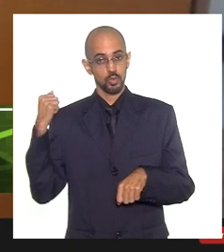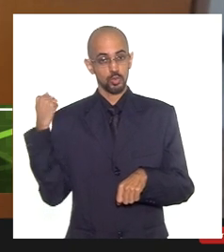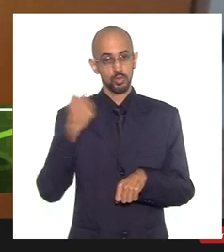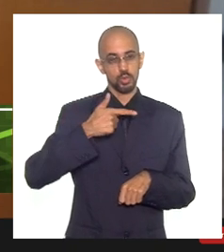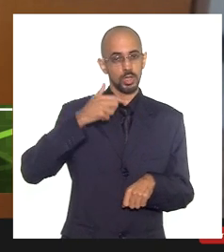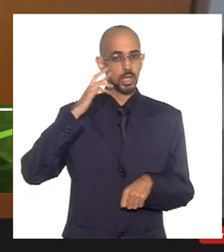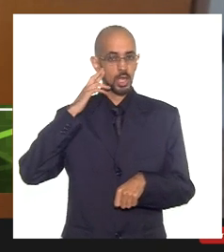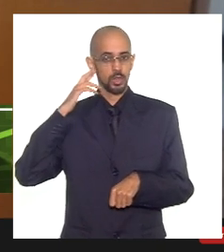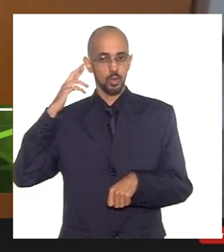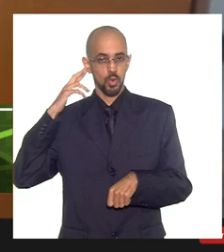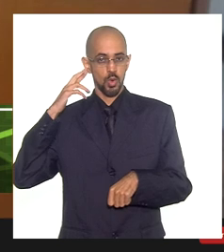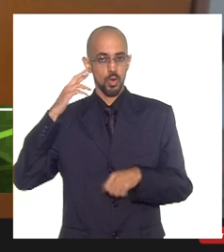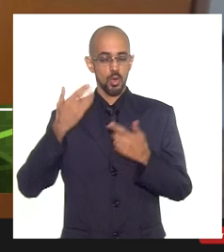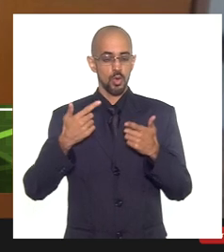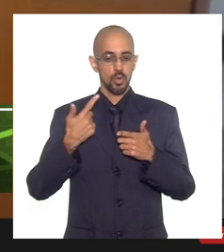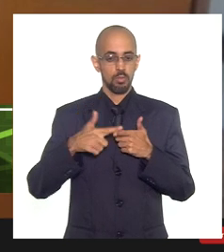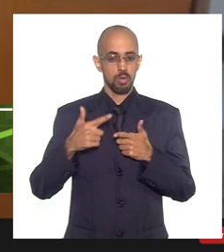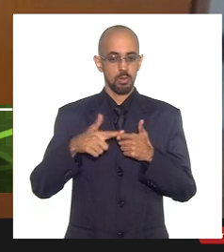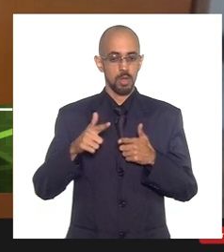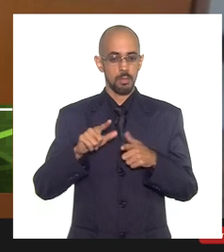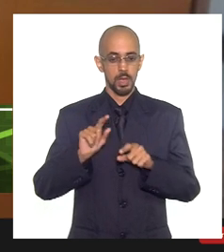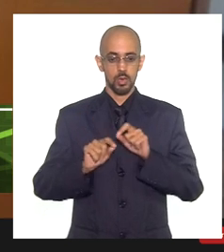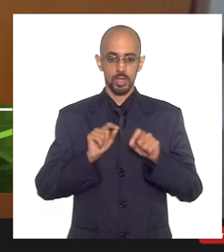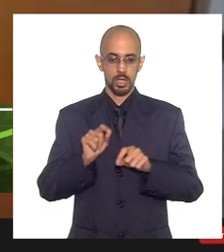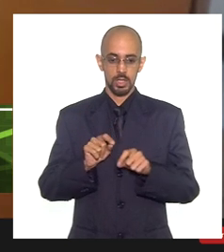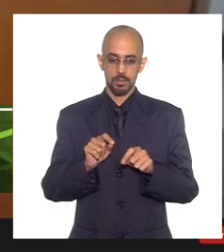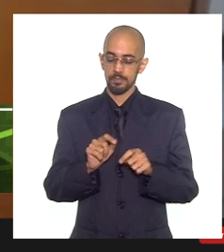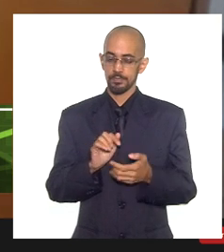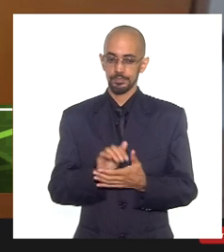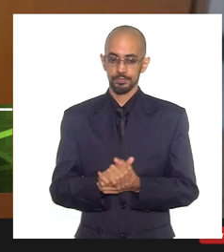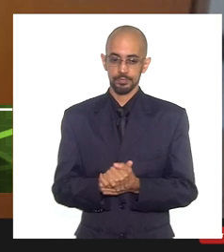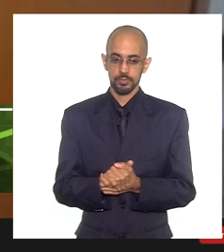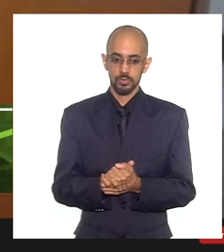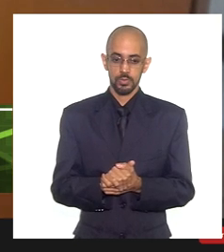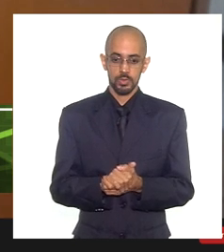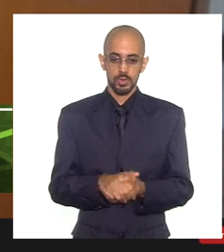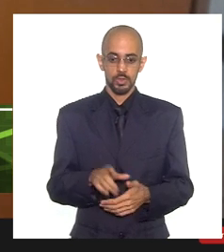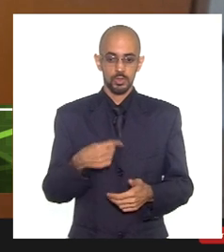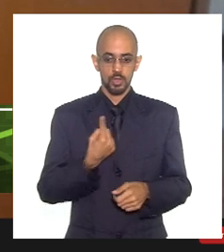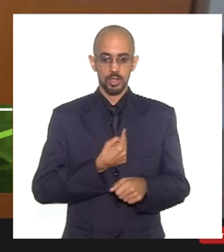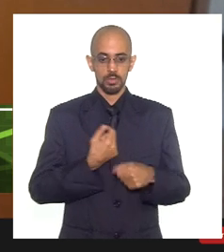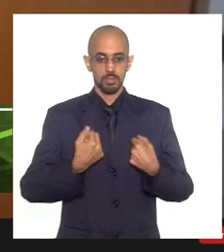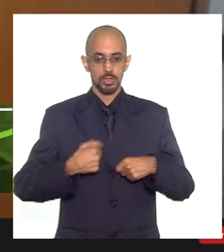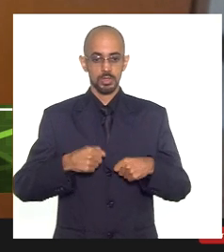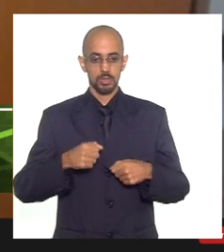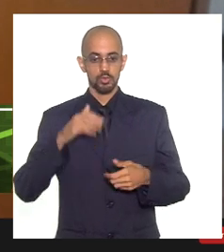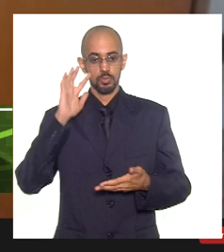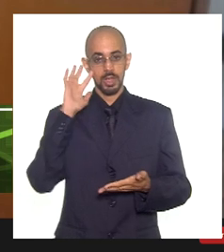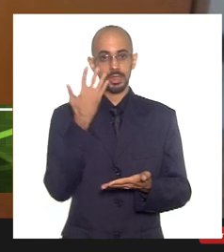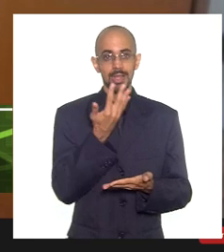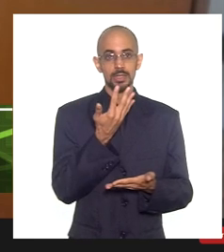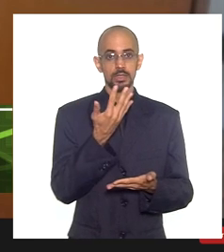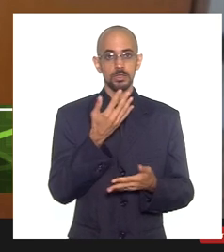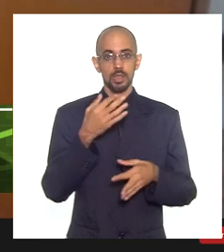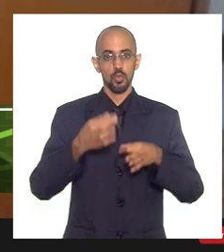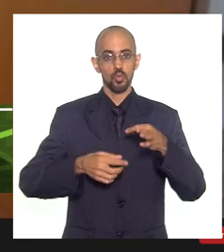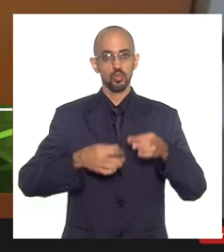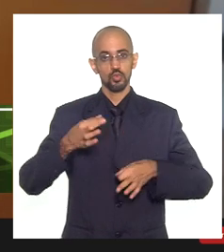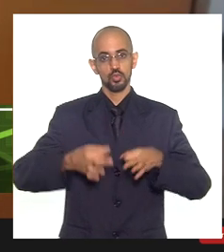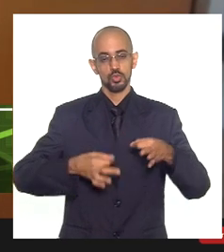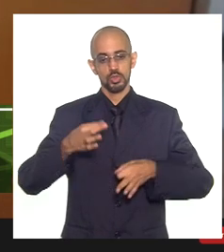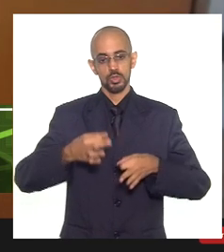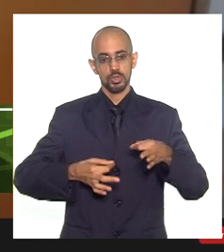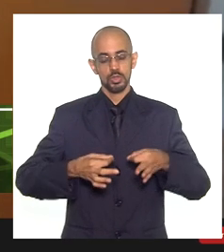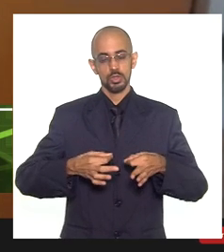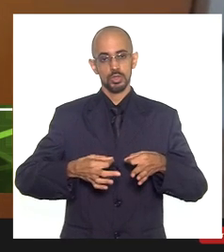a questão é que dependemos de uma decisão judicial do desembargador